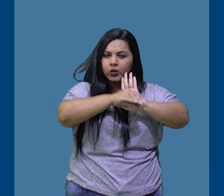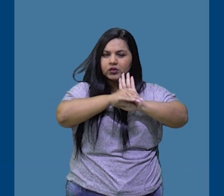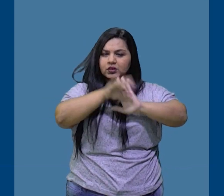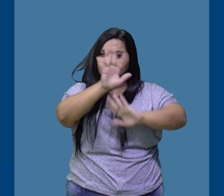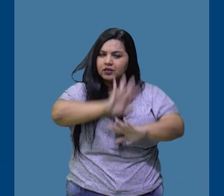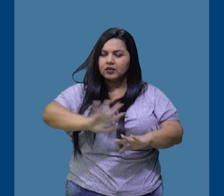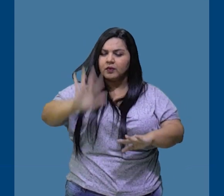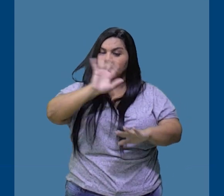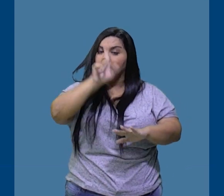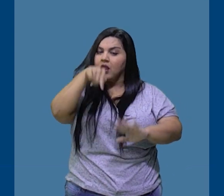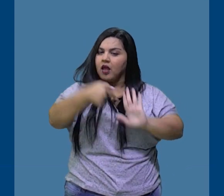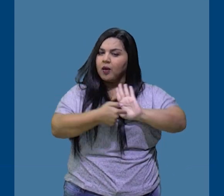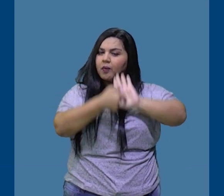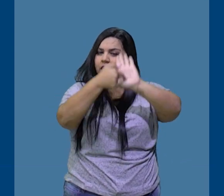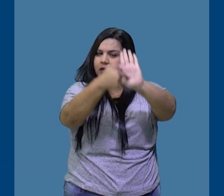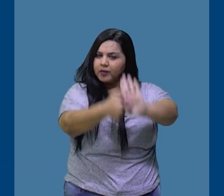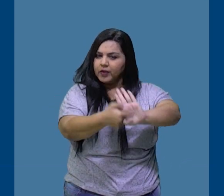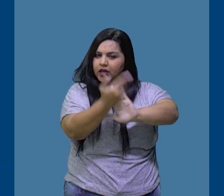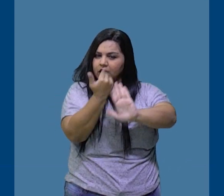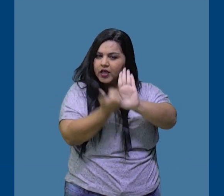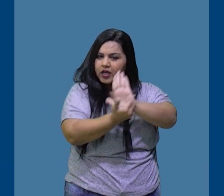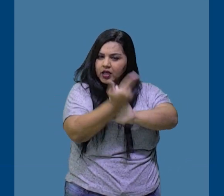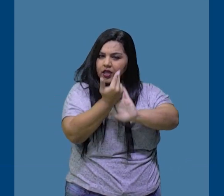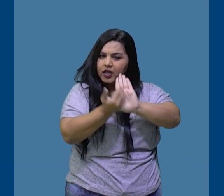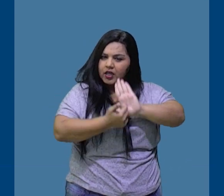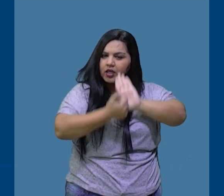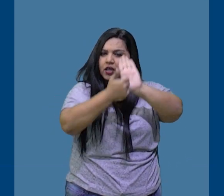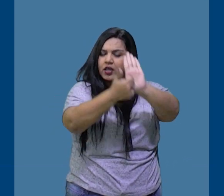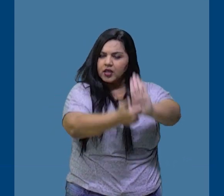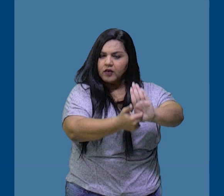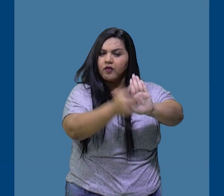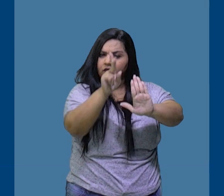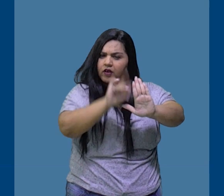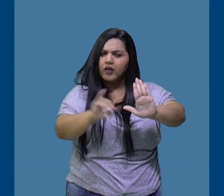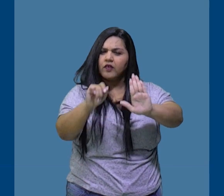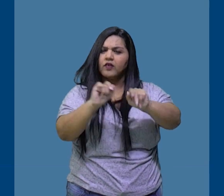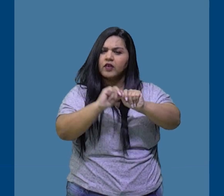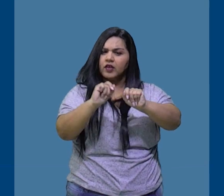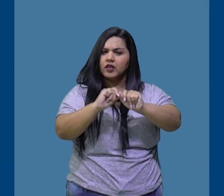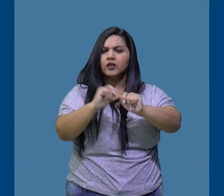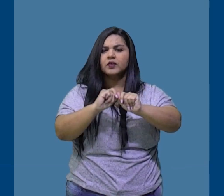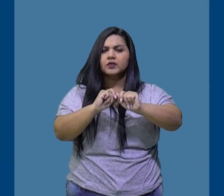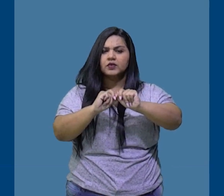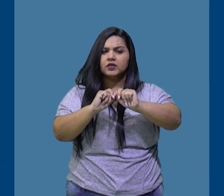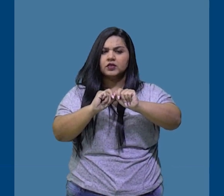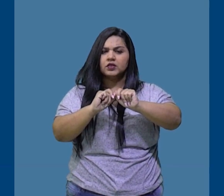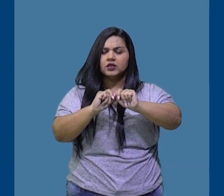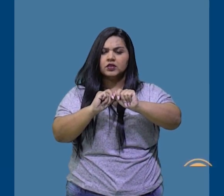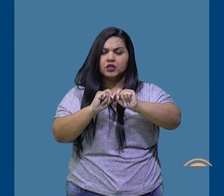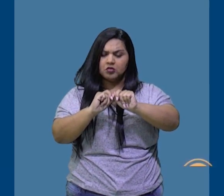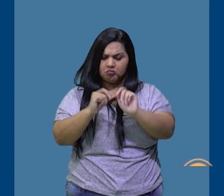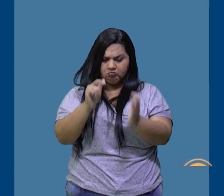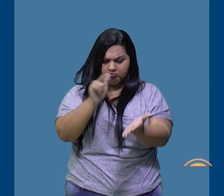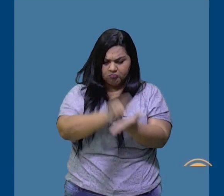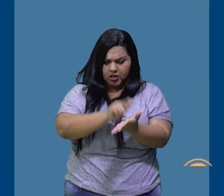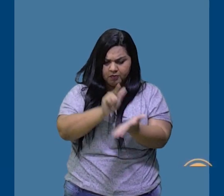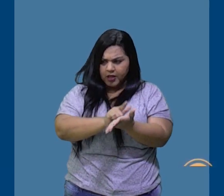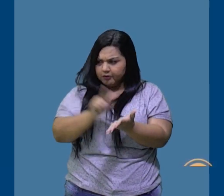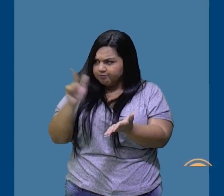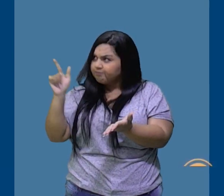uma representação que você vai fazer, né, ali em uma folha de papel, e a gente tem